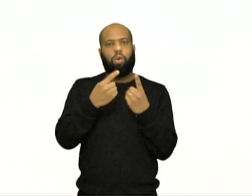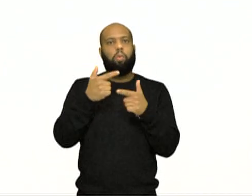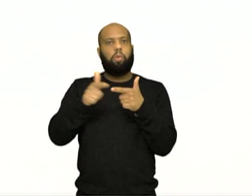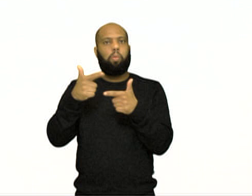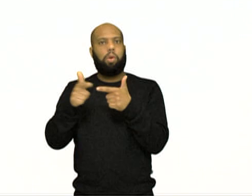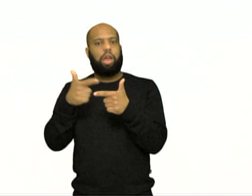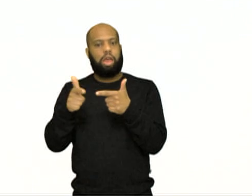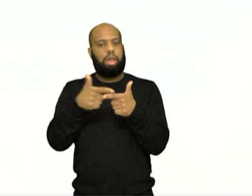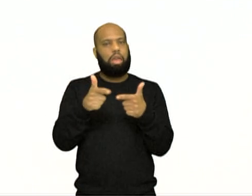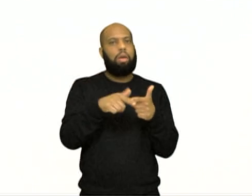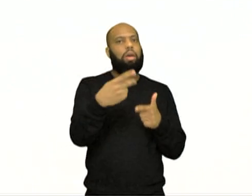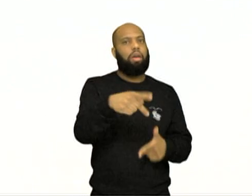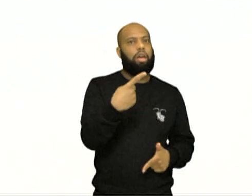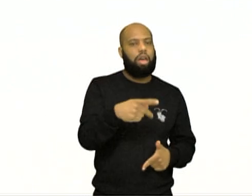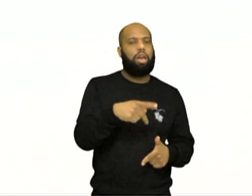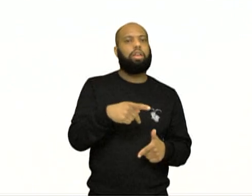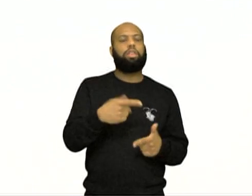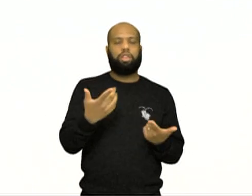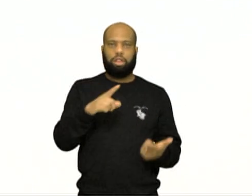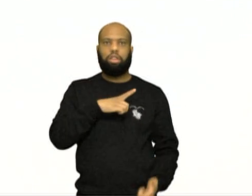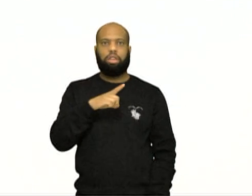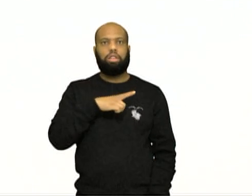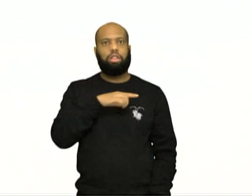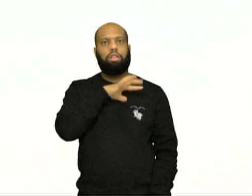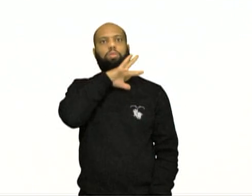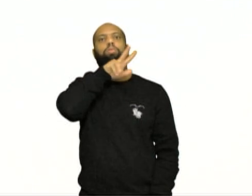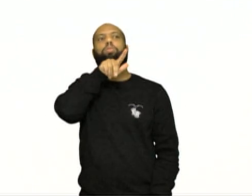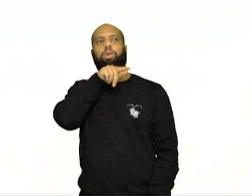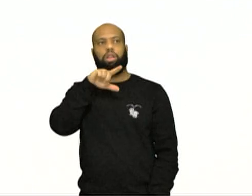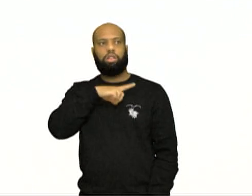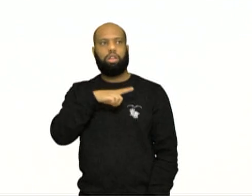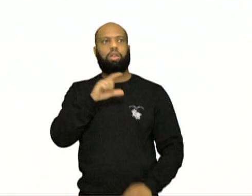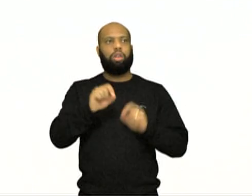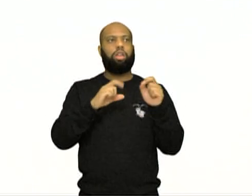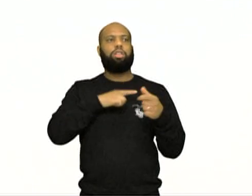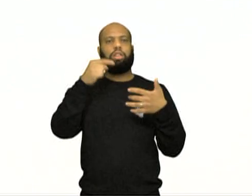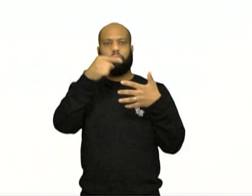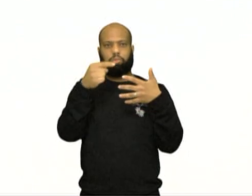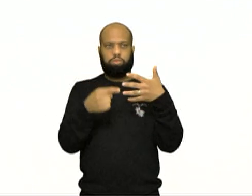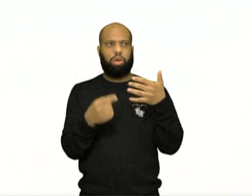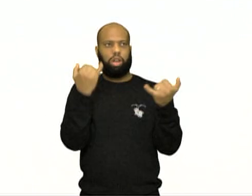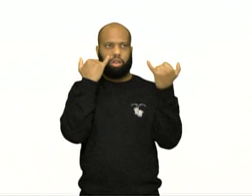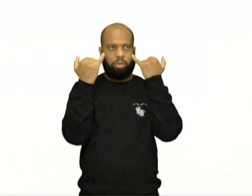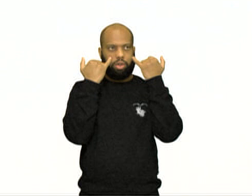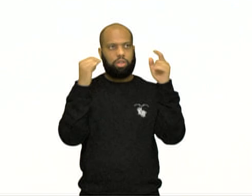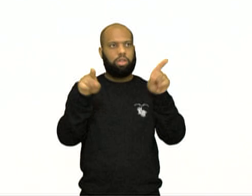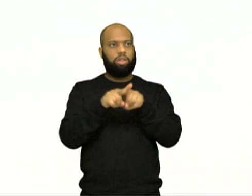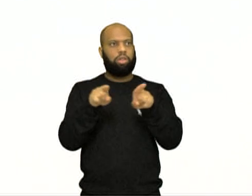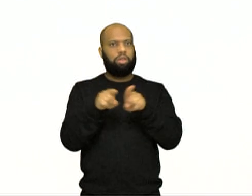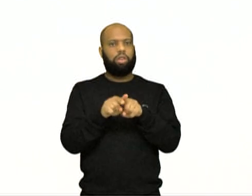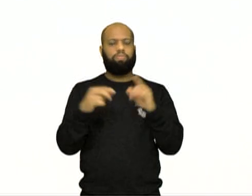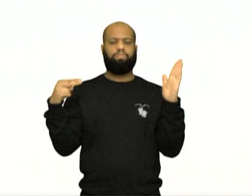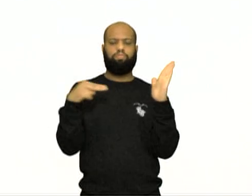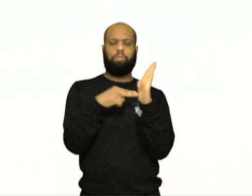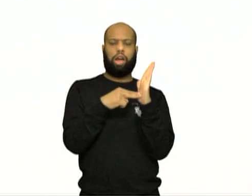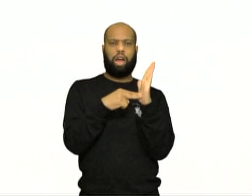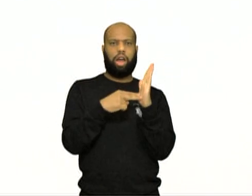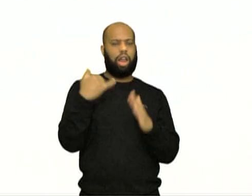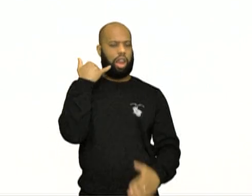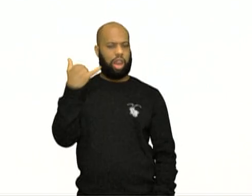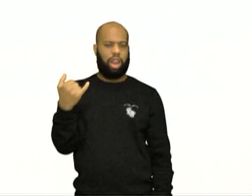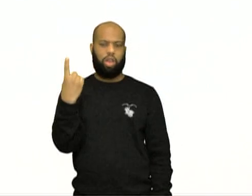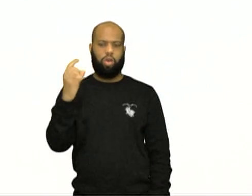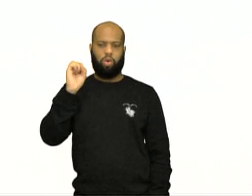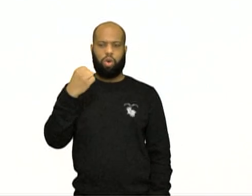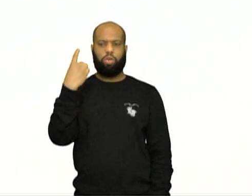fauna silvestre. É, então vem lá, ó. Daí aparece uma série de informações aqui. Denuncie, ligue 181